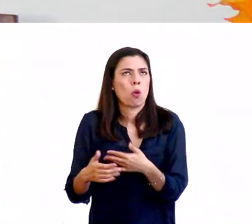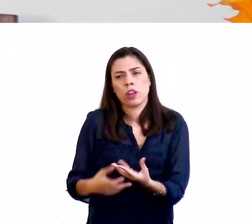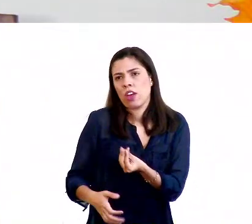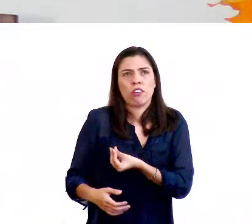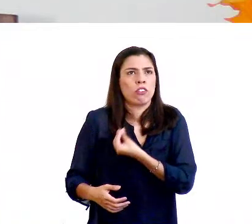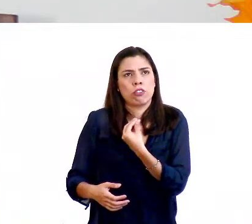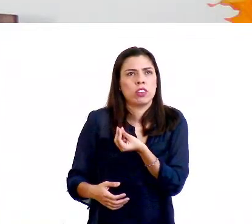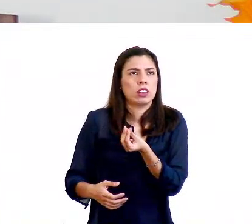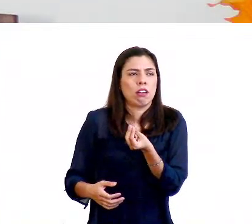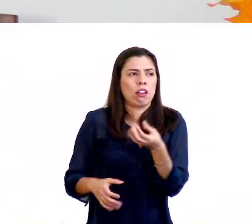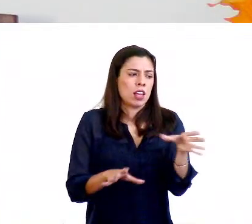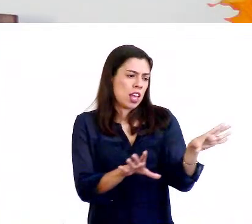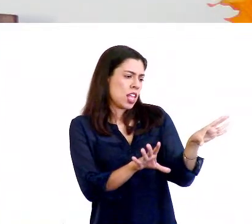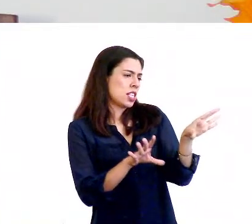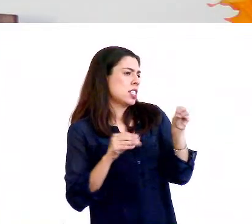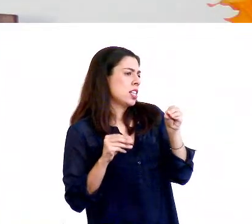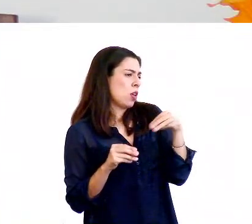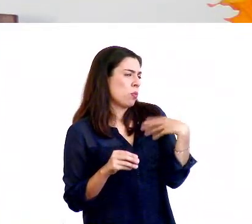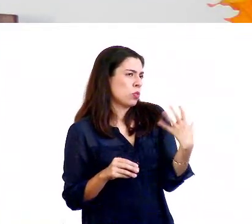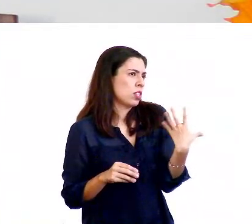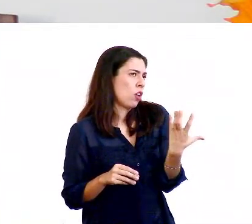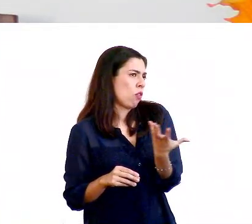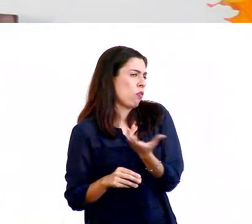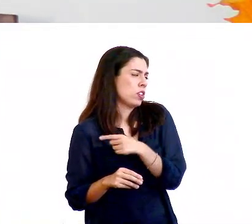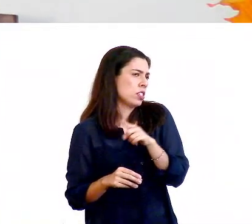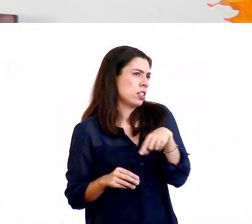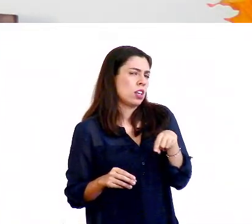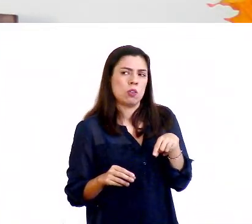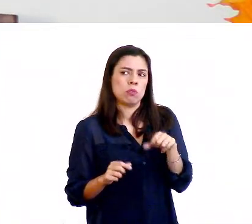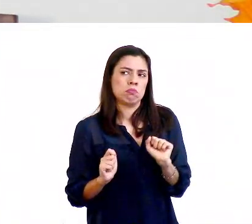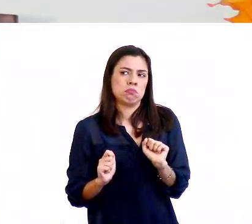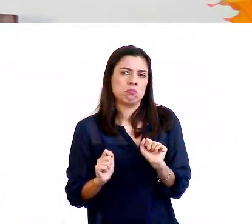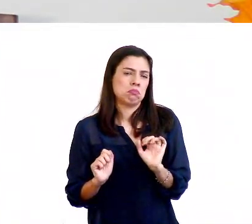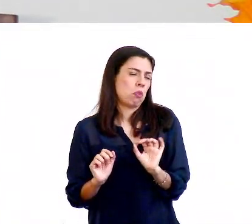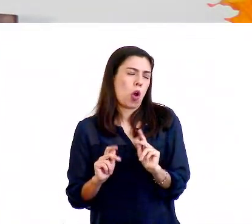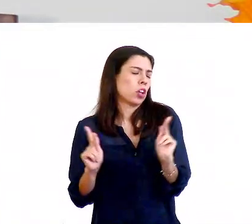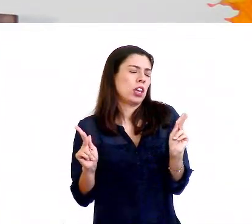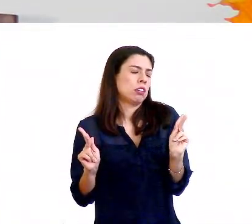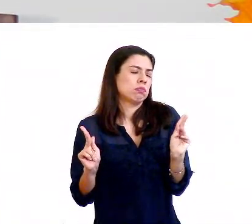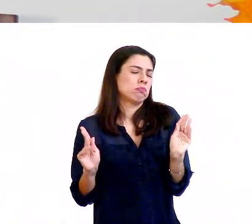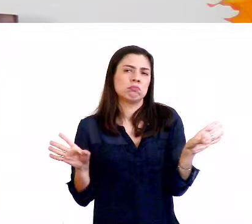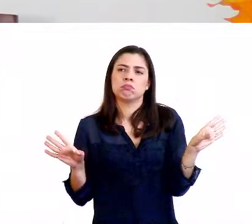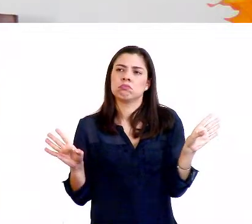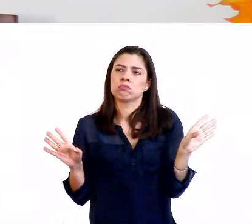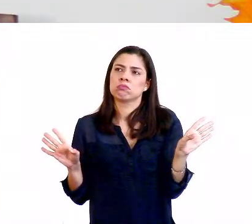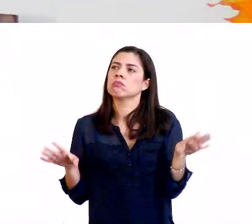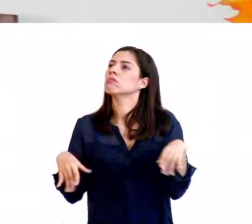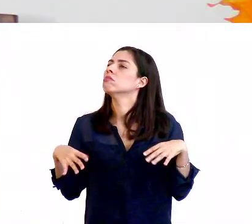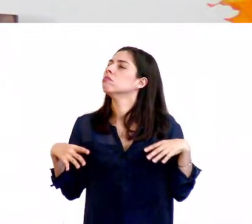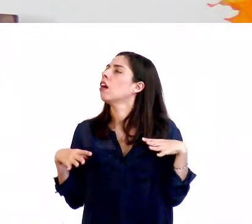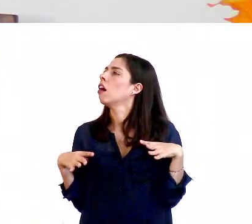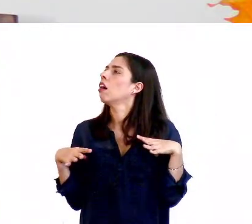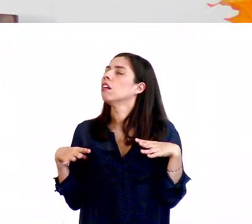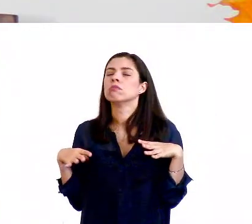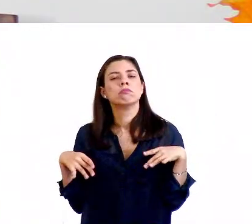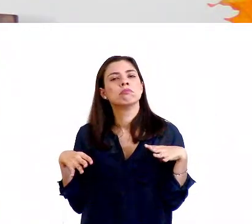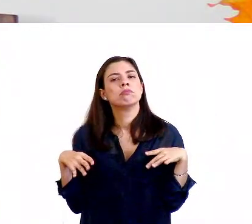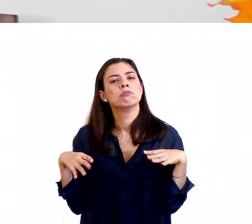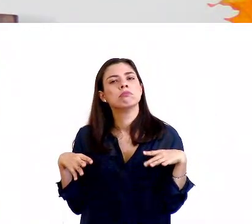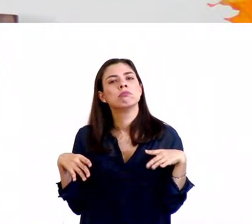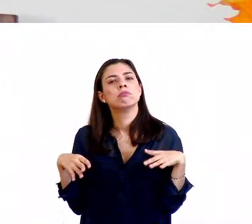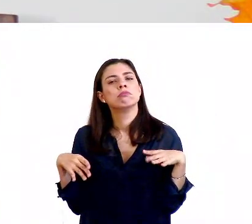salvação é uma coisa que Deus diz, você vai ser salvo porque eu quero, não importa o que você faça ou deixe de fazer.